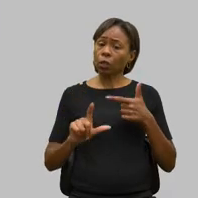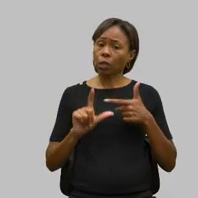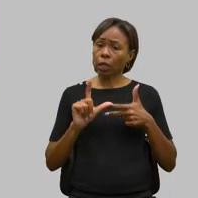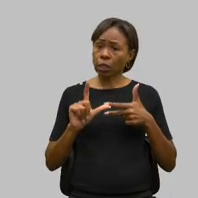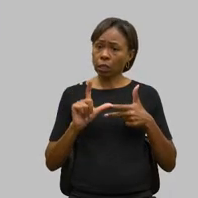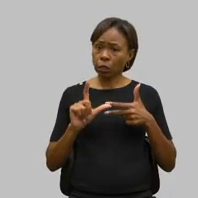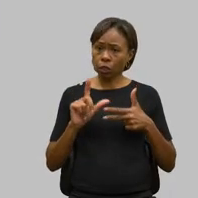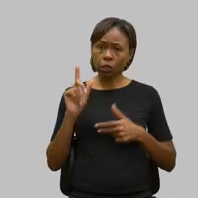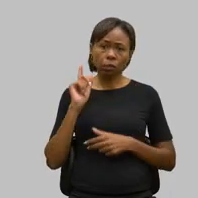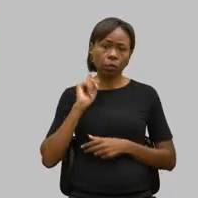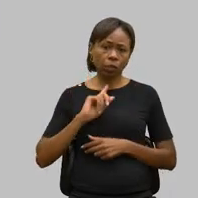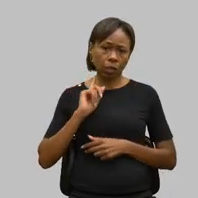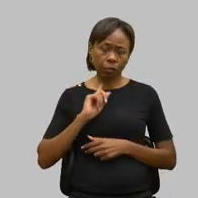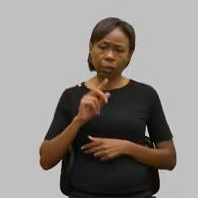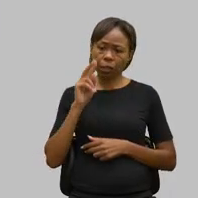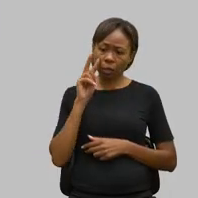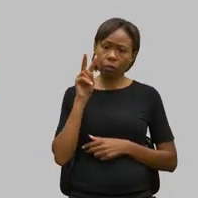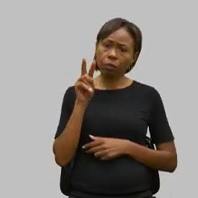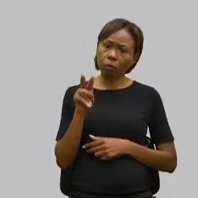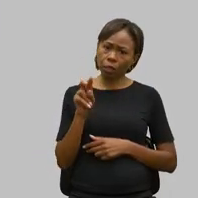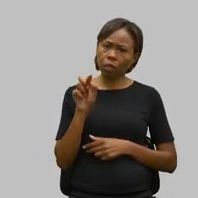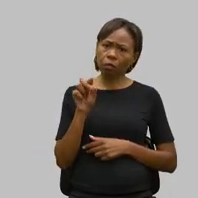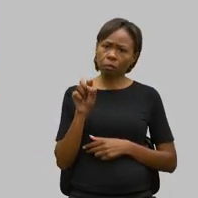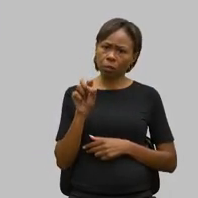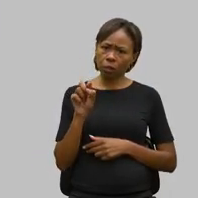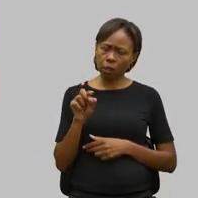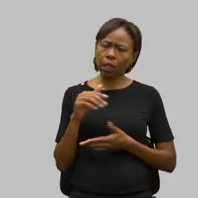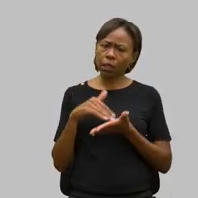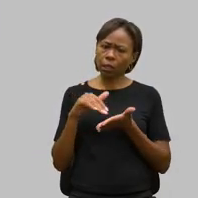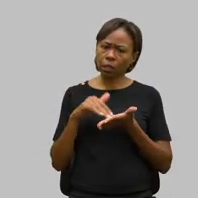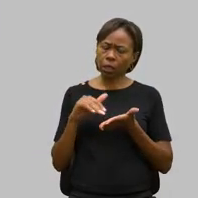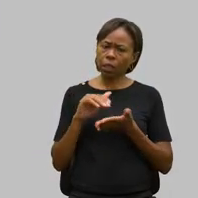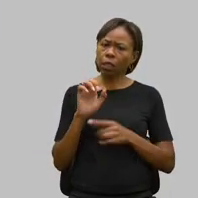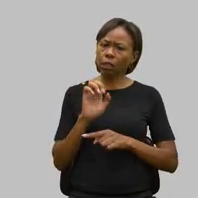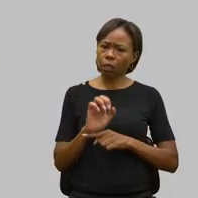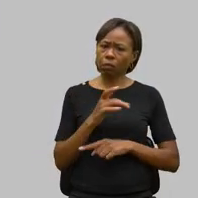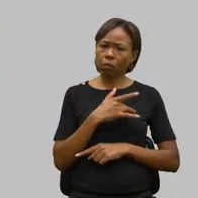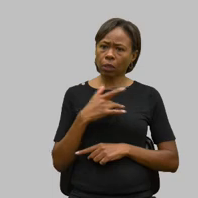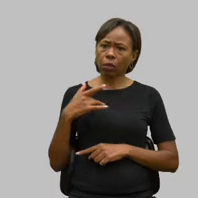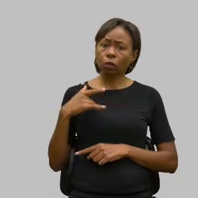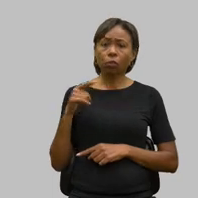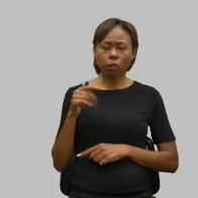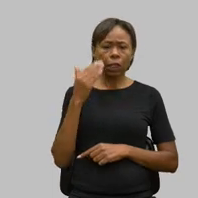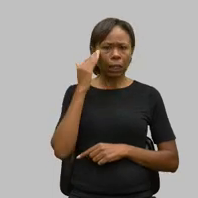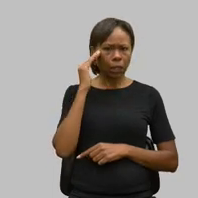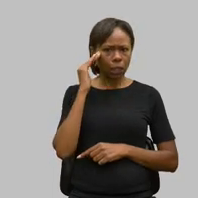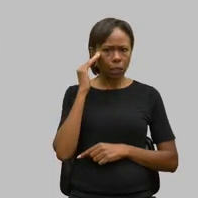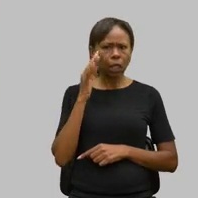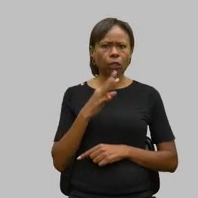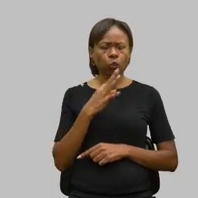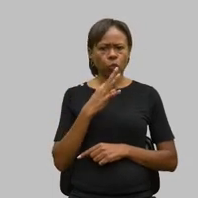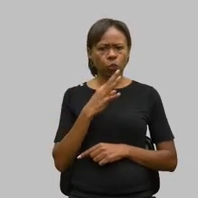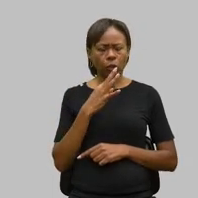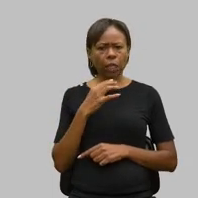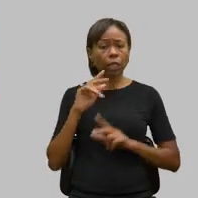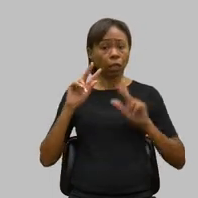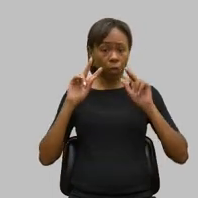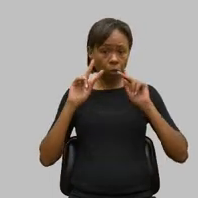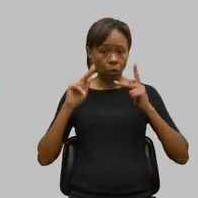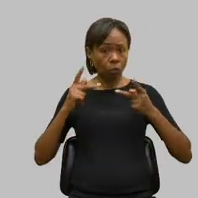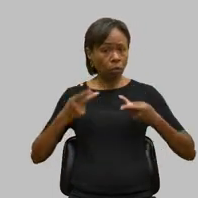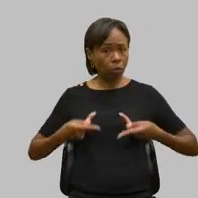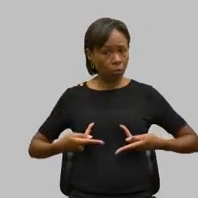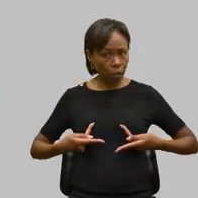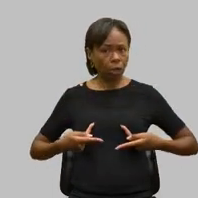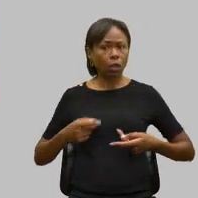um profissional como você à frente da Secretaria Estadual de Saúde, um cara que entende, mas principalmente um cara que é humano, que sabe exatamente o que